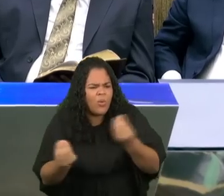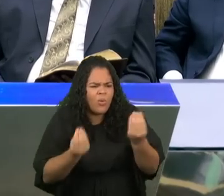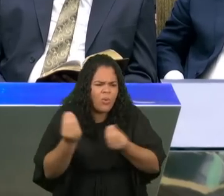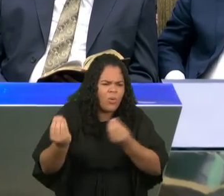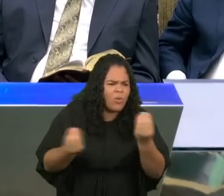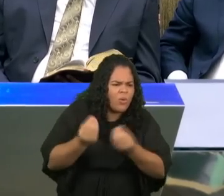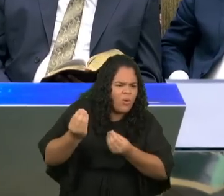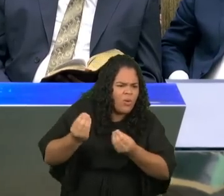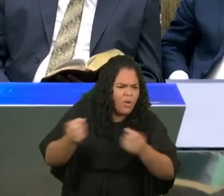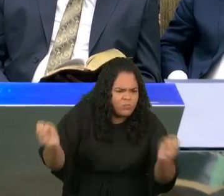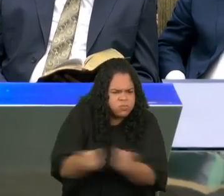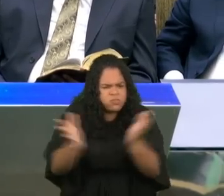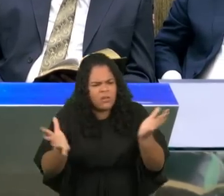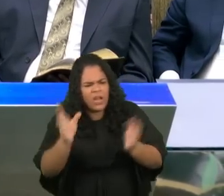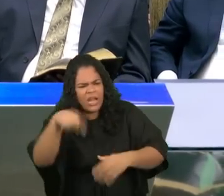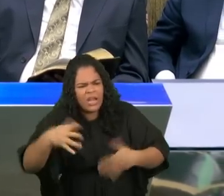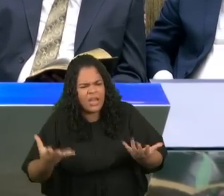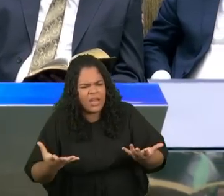causa inicial de tudo?